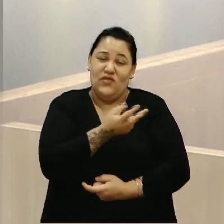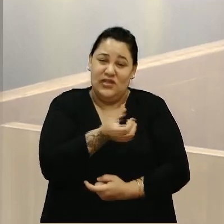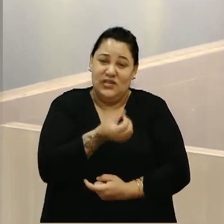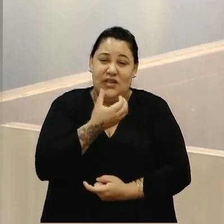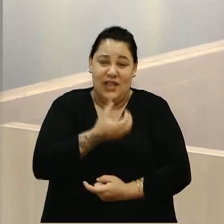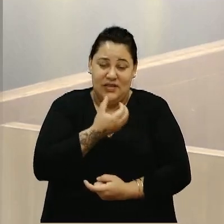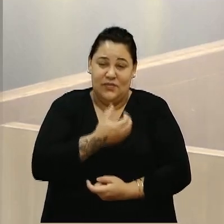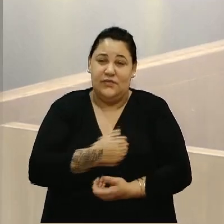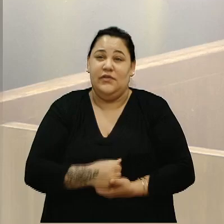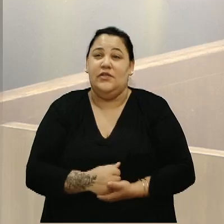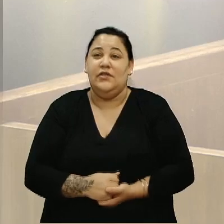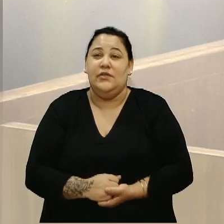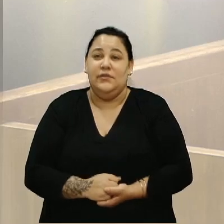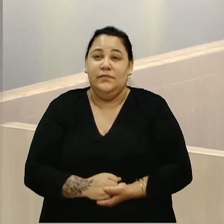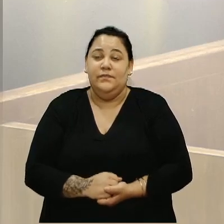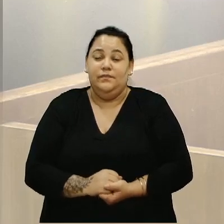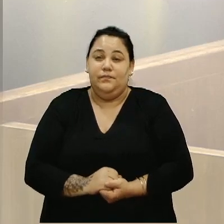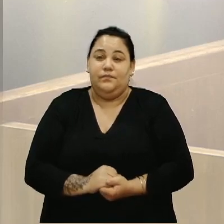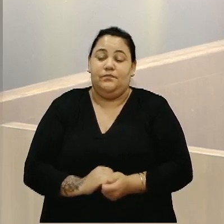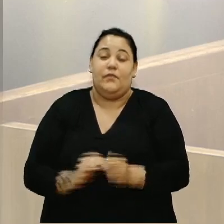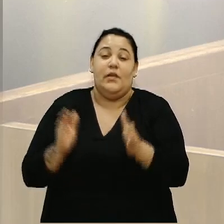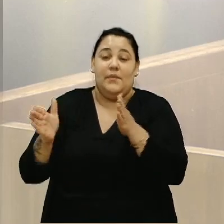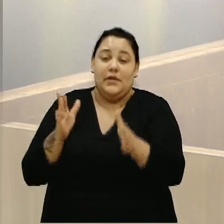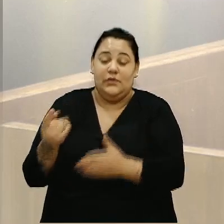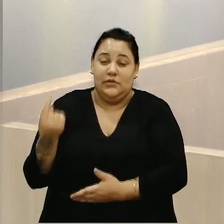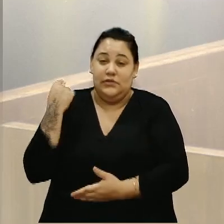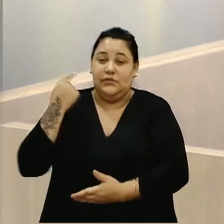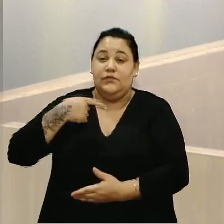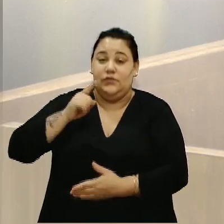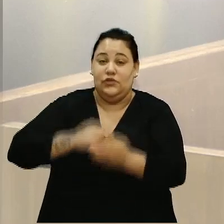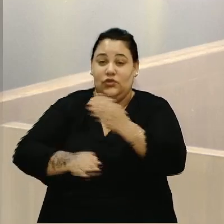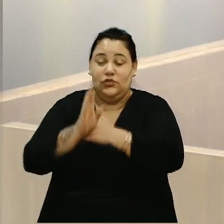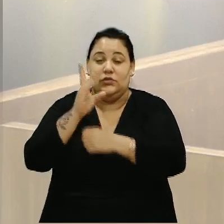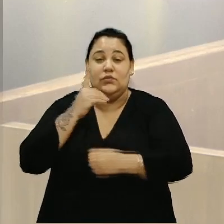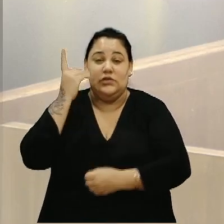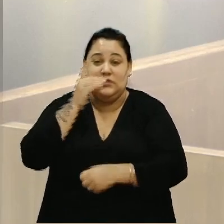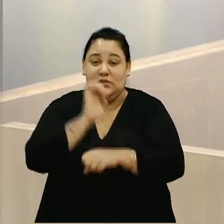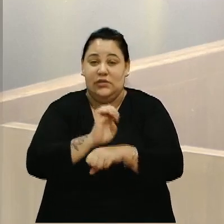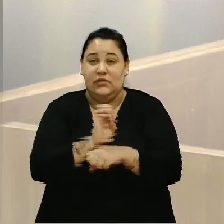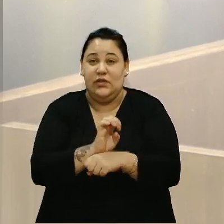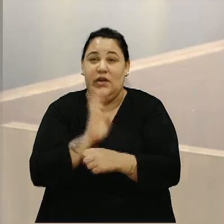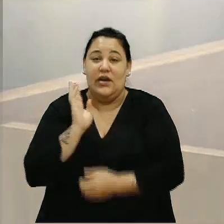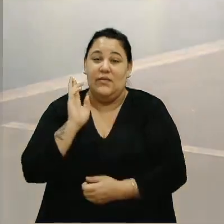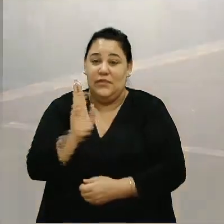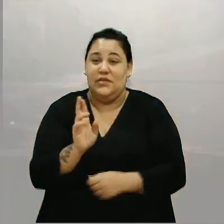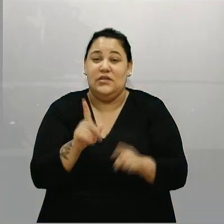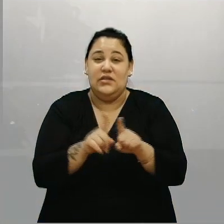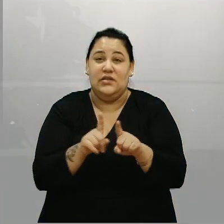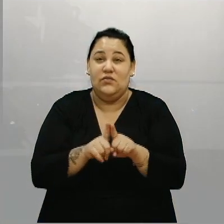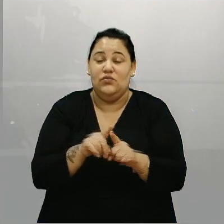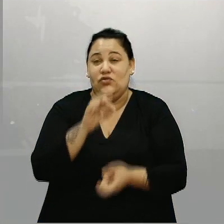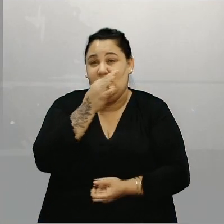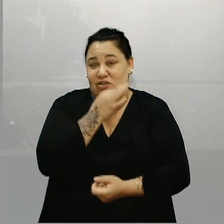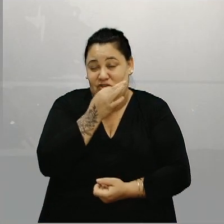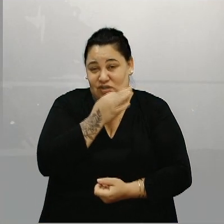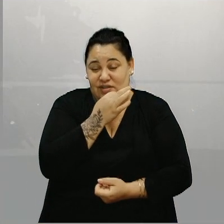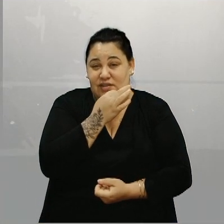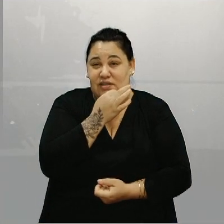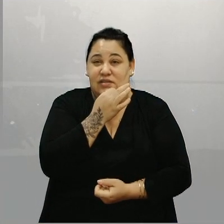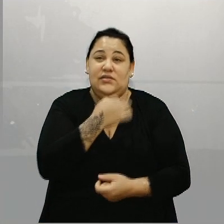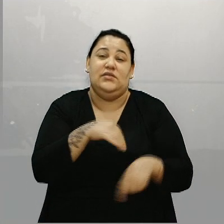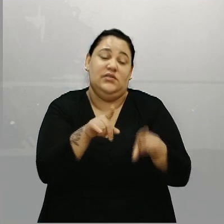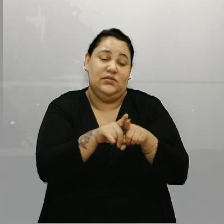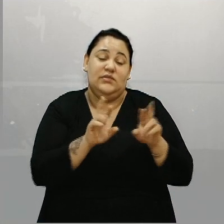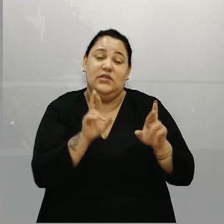né? Naquela época foram deputados também estaduais, a representação de Caxias e da